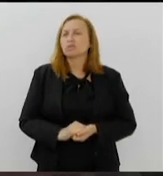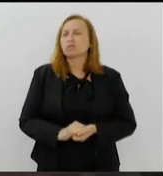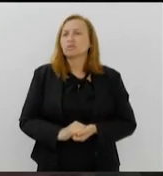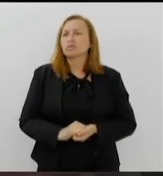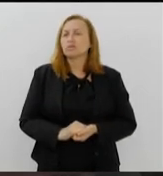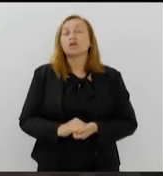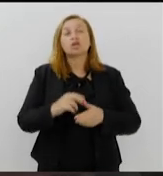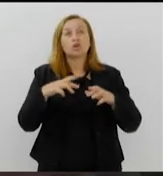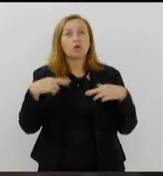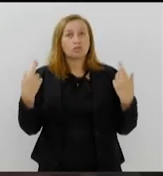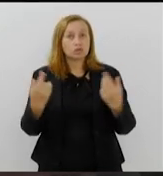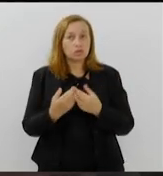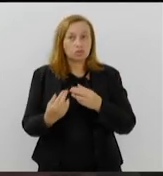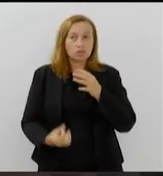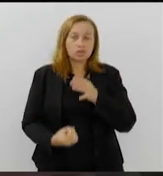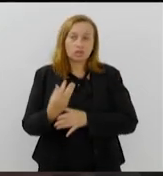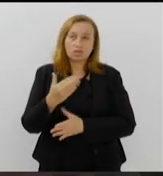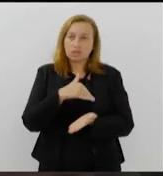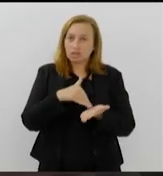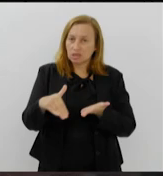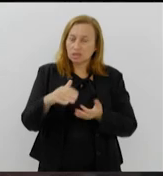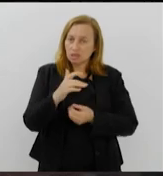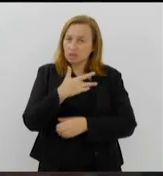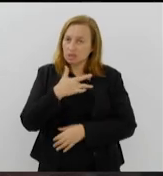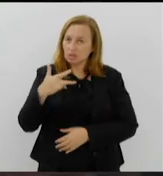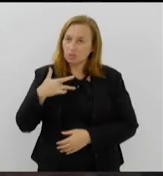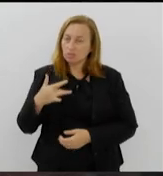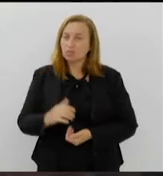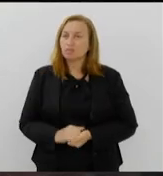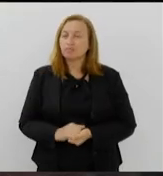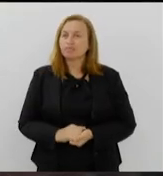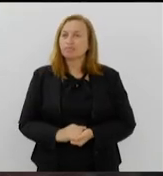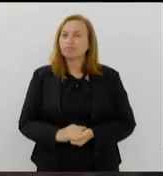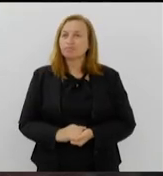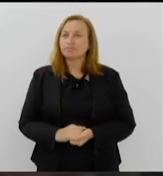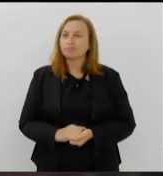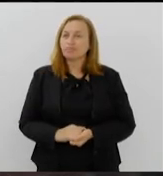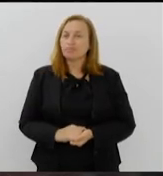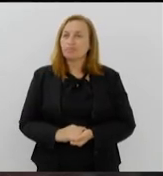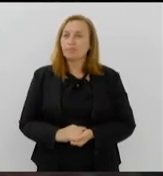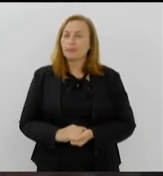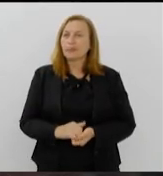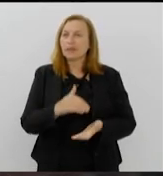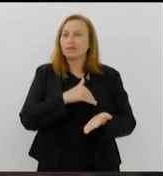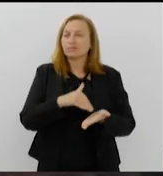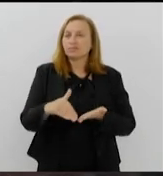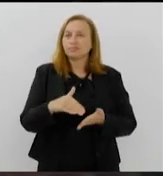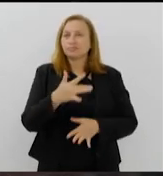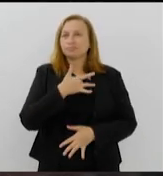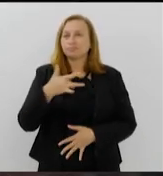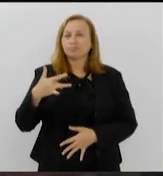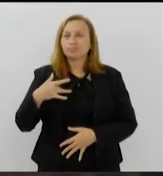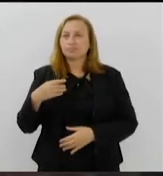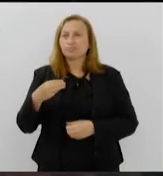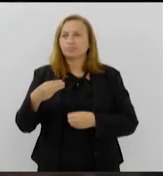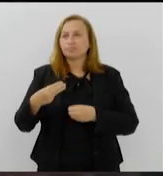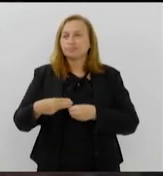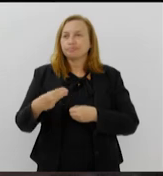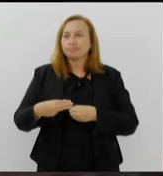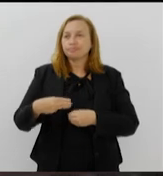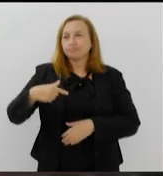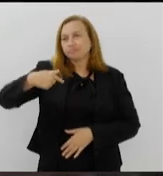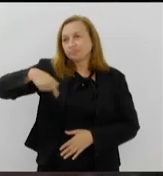uma reunião na Secretaria de Saúde com a então secretária de Saúde do município de